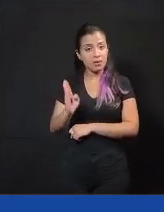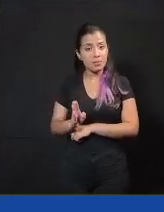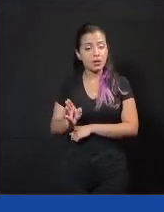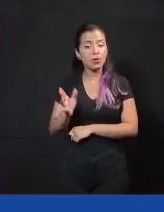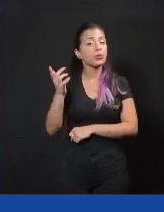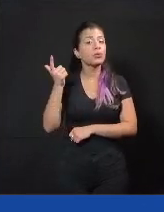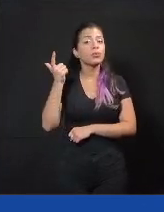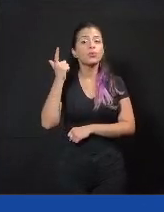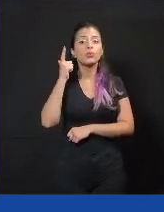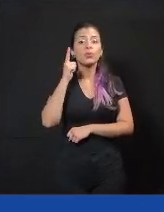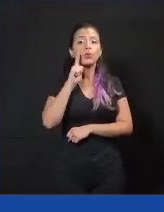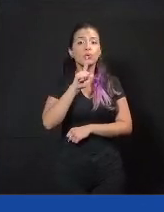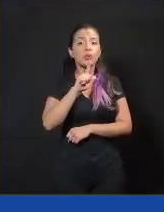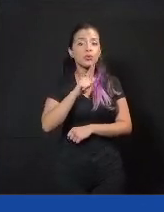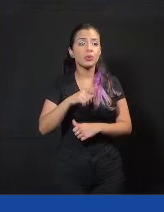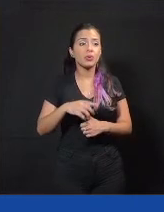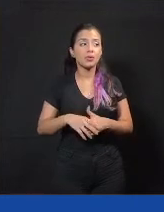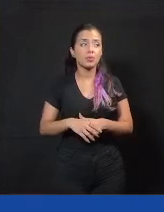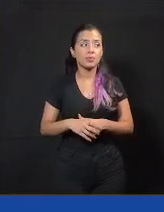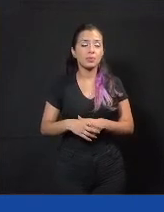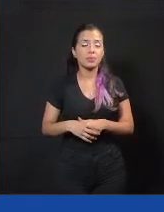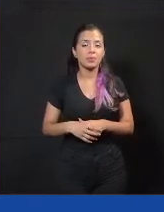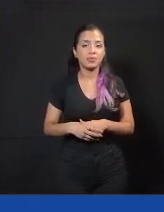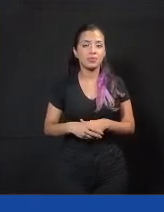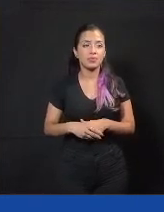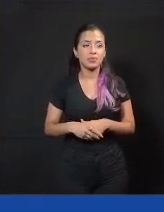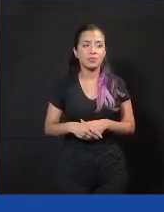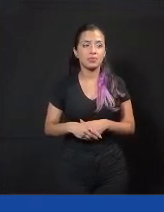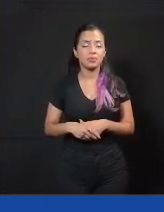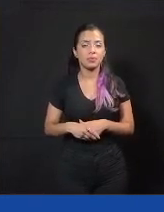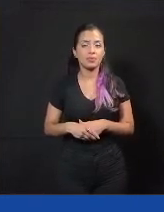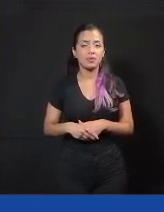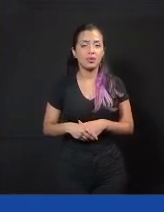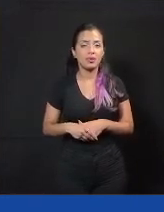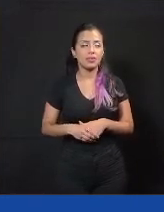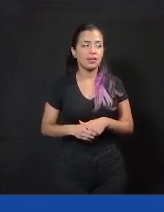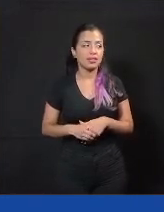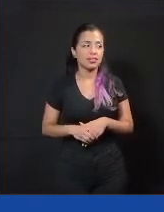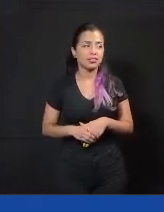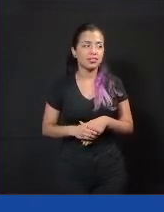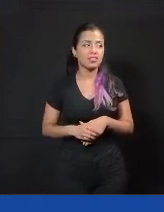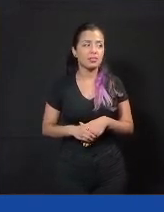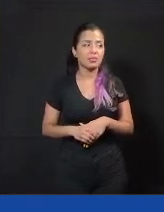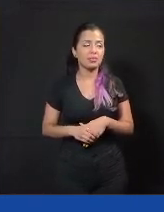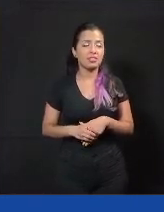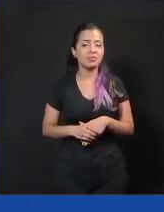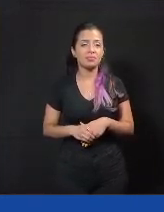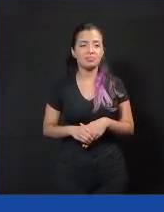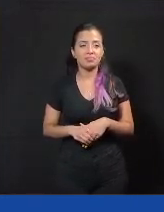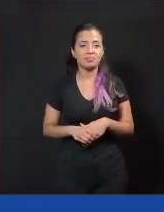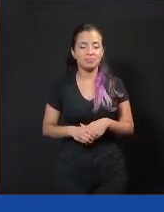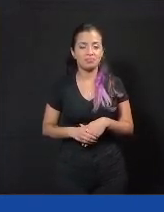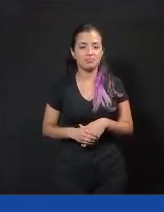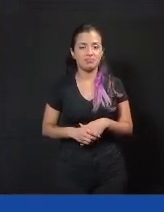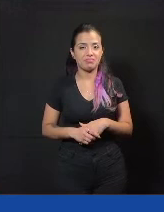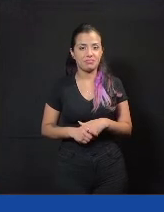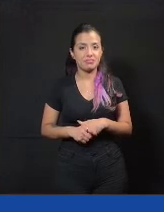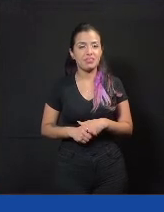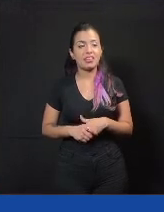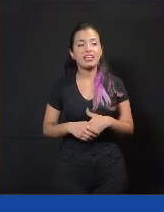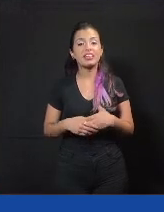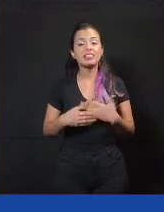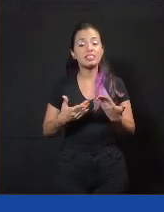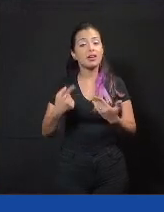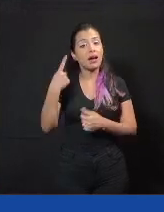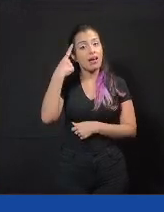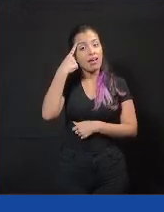consegue alcançar padrões mínimos de exercício de cidadania. Só para a gente ter uma ideia, e aí